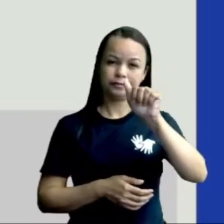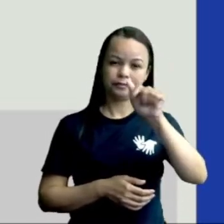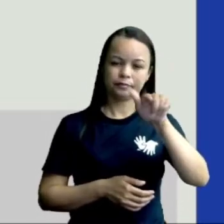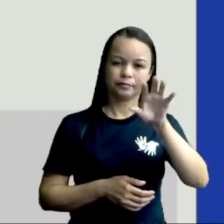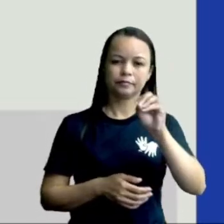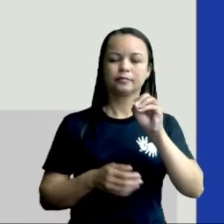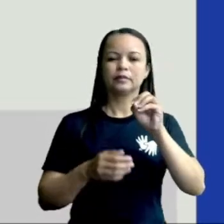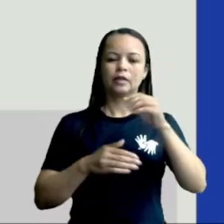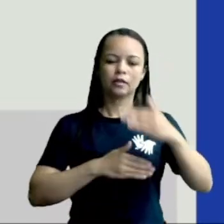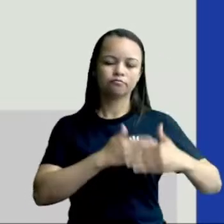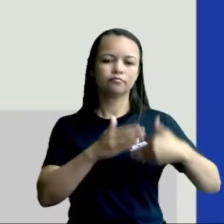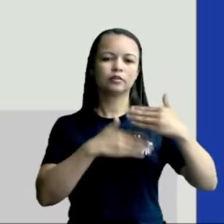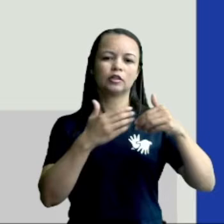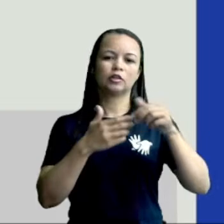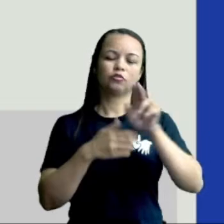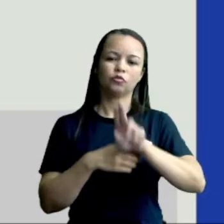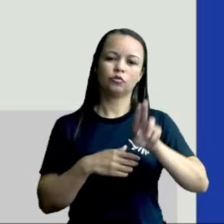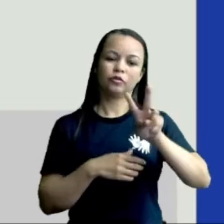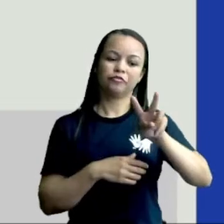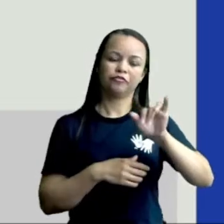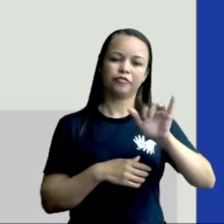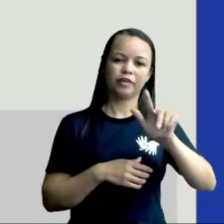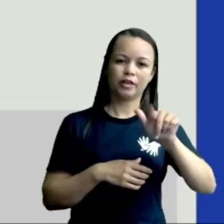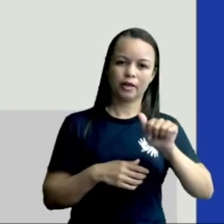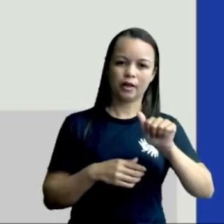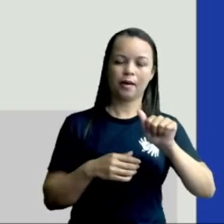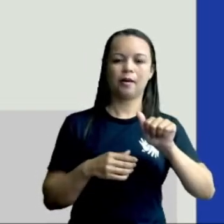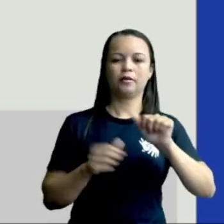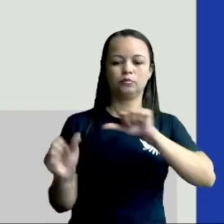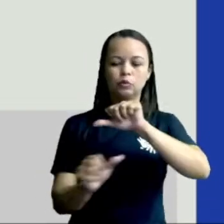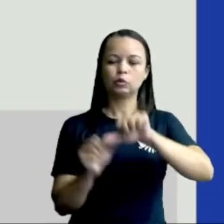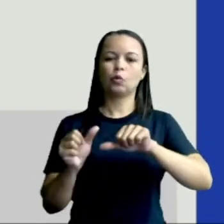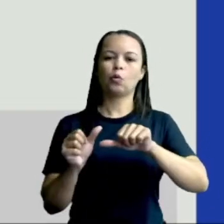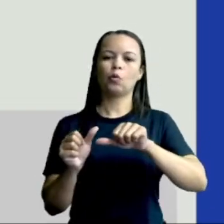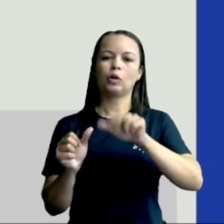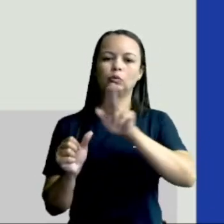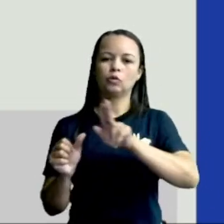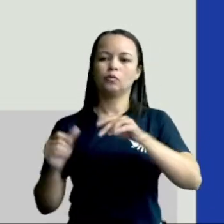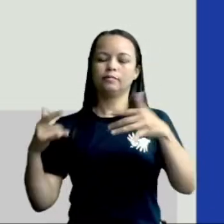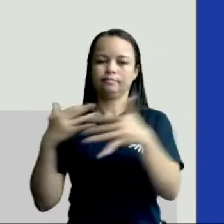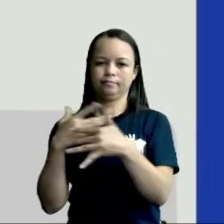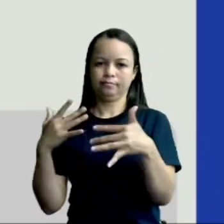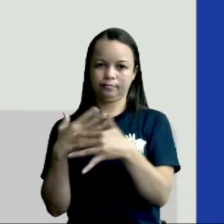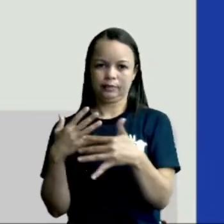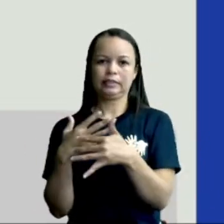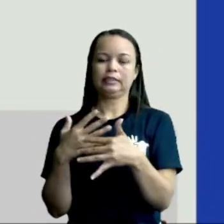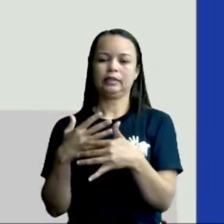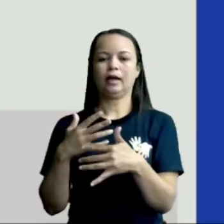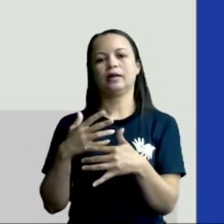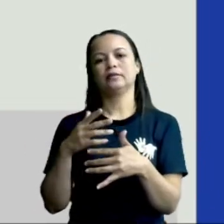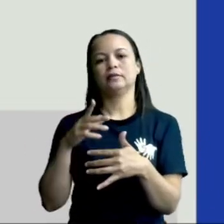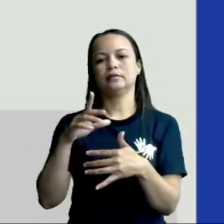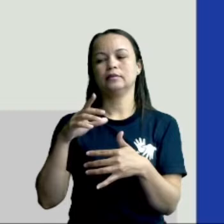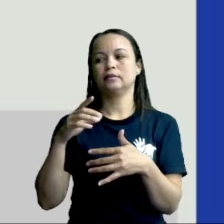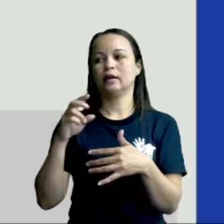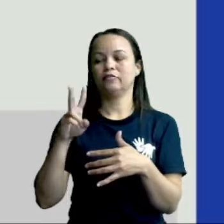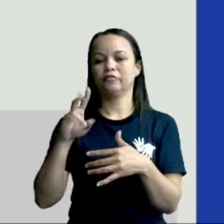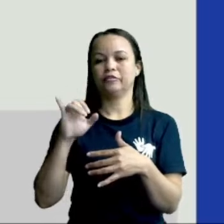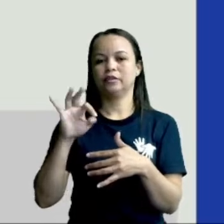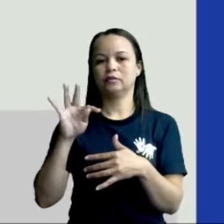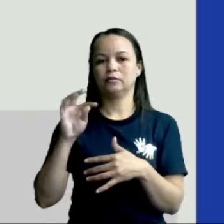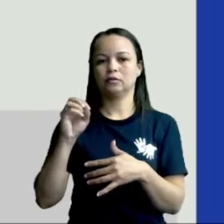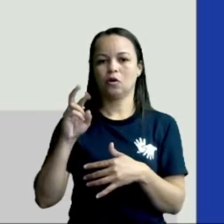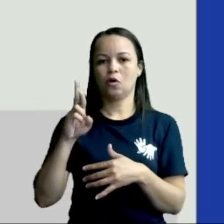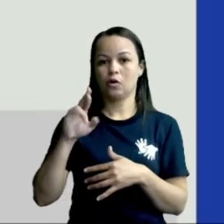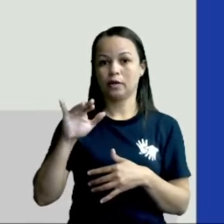ele elevou a categoria de vila para cidade, certo? E deu o nome de Cidade da Vitória, certo?